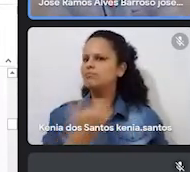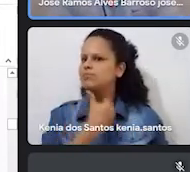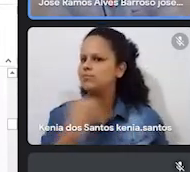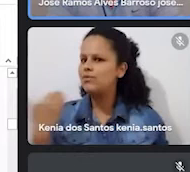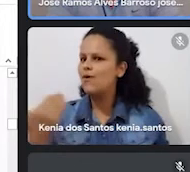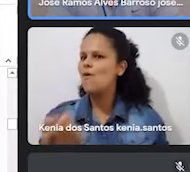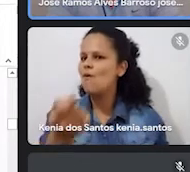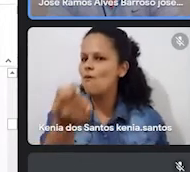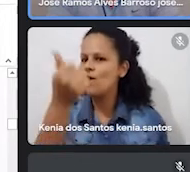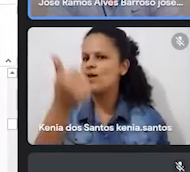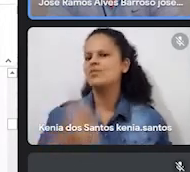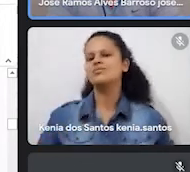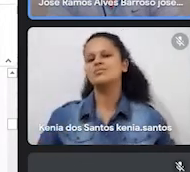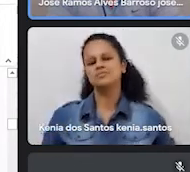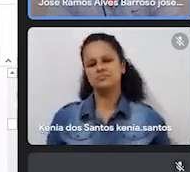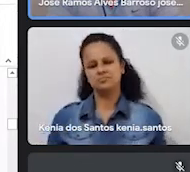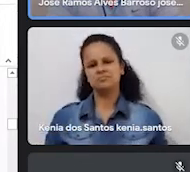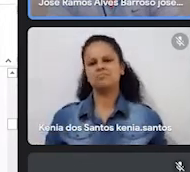não.